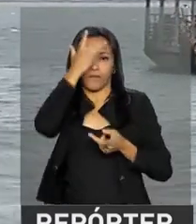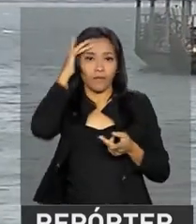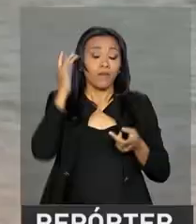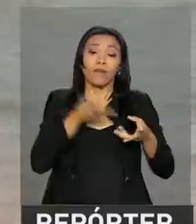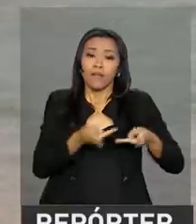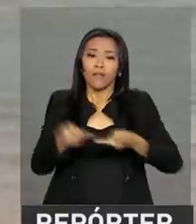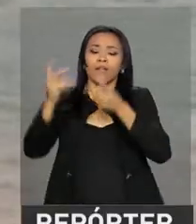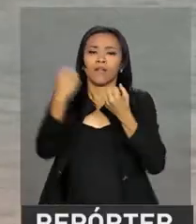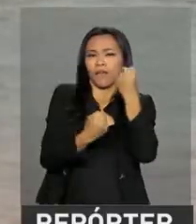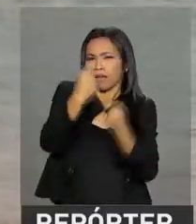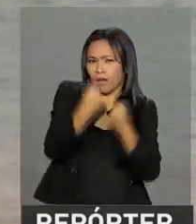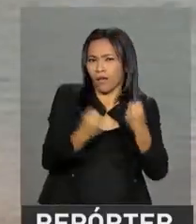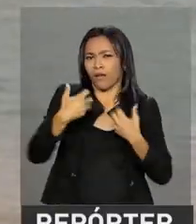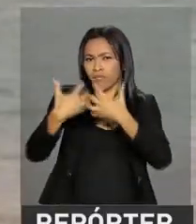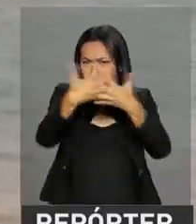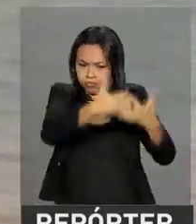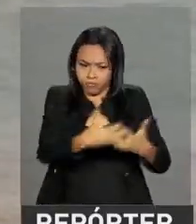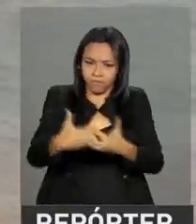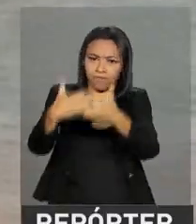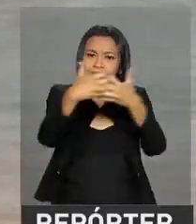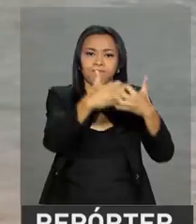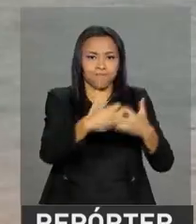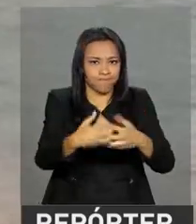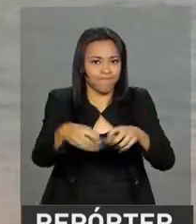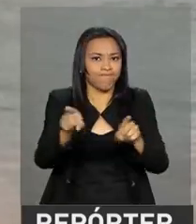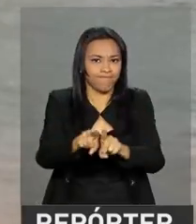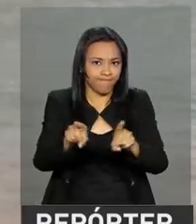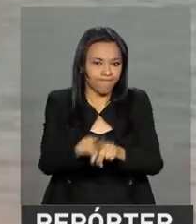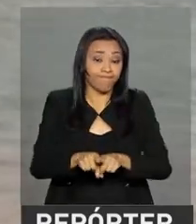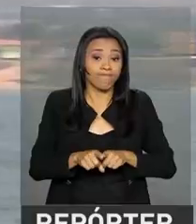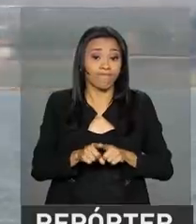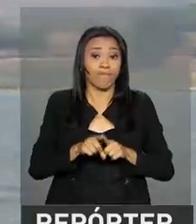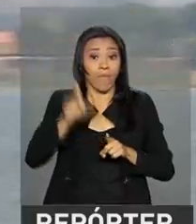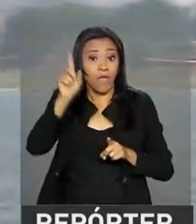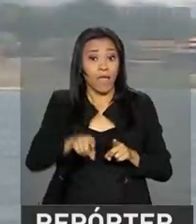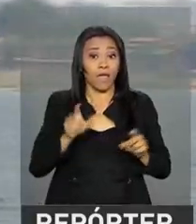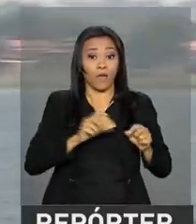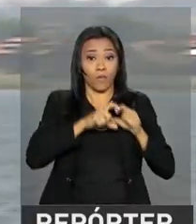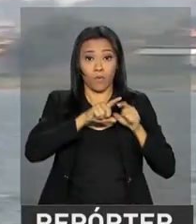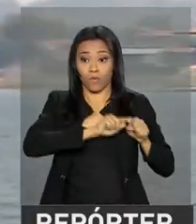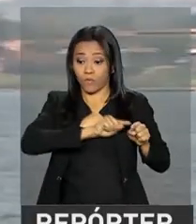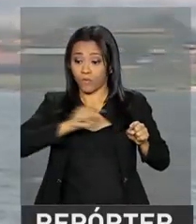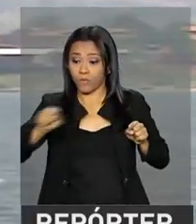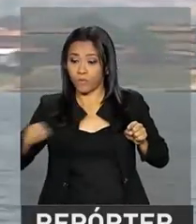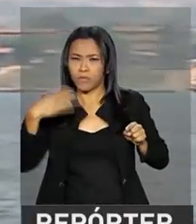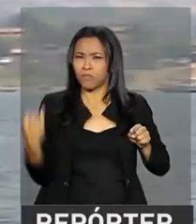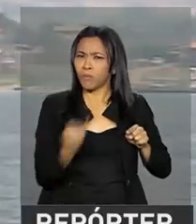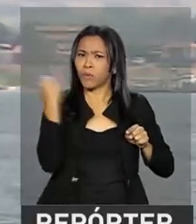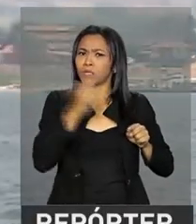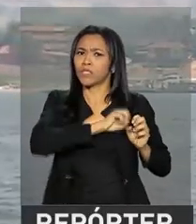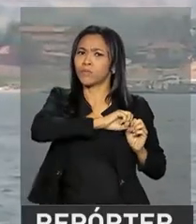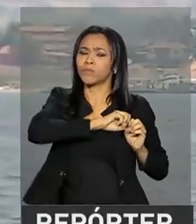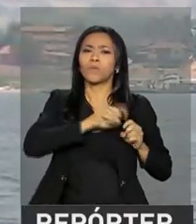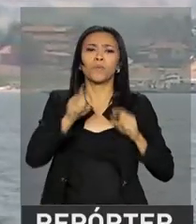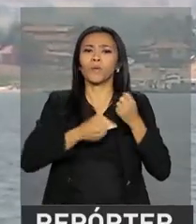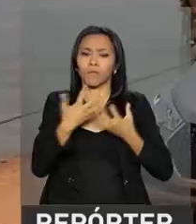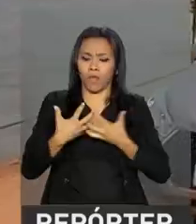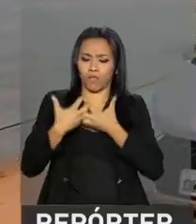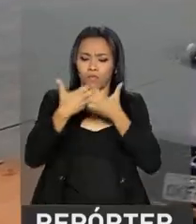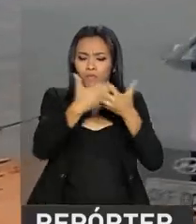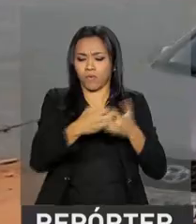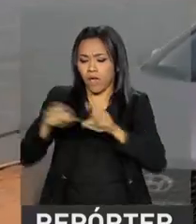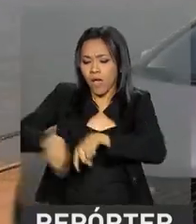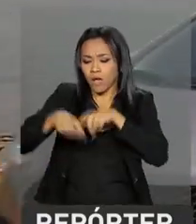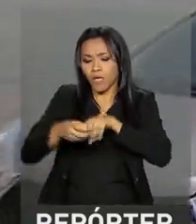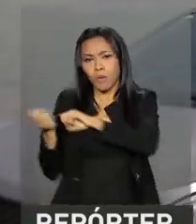veículos leves e veículos pesados de carga essa também é uma rota importante para o escoamento da produção agrícola da região